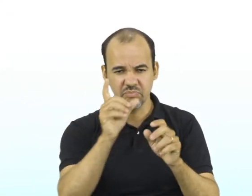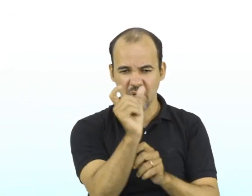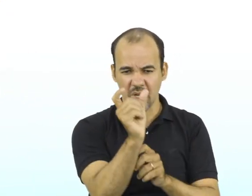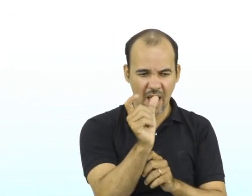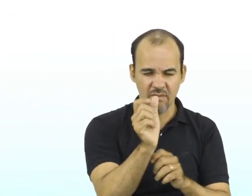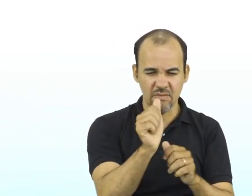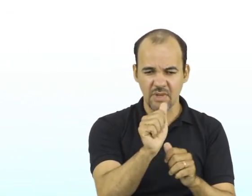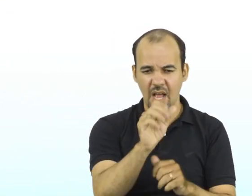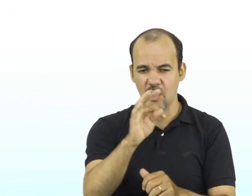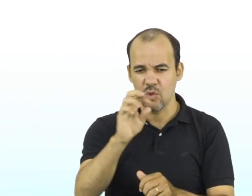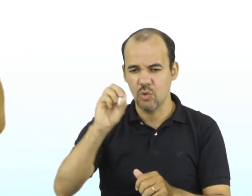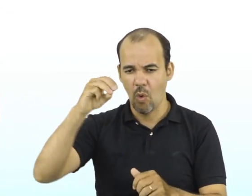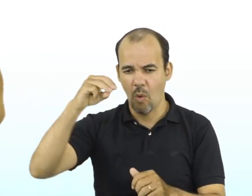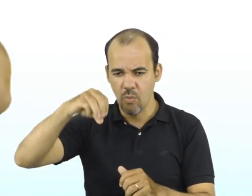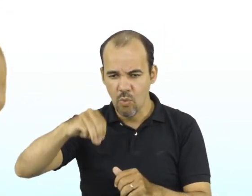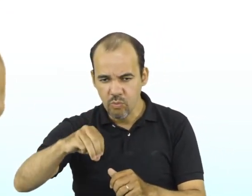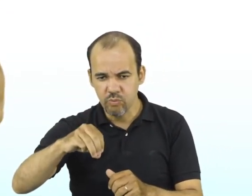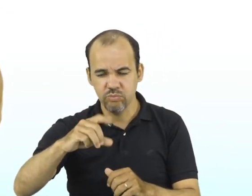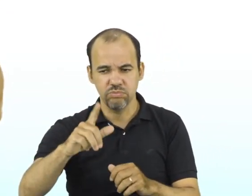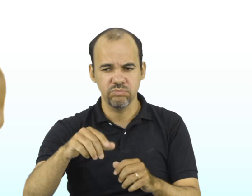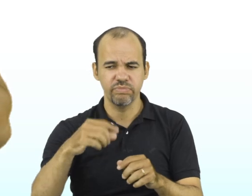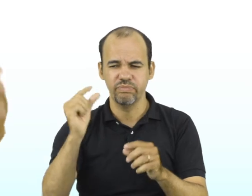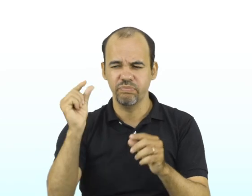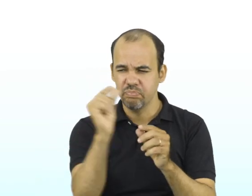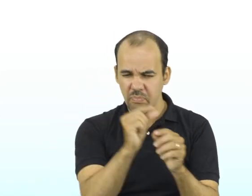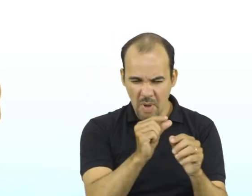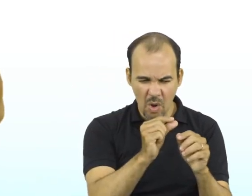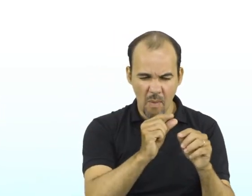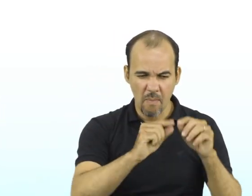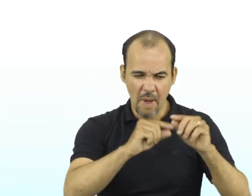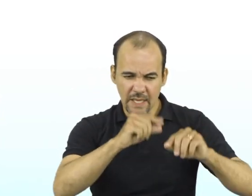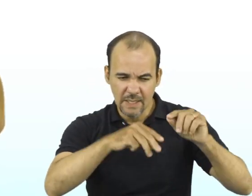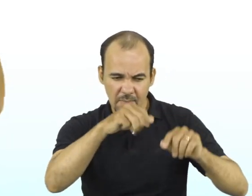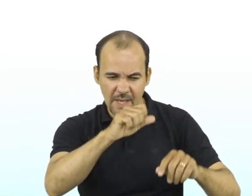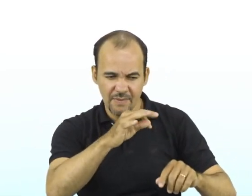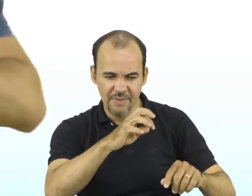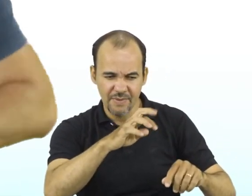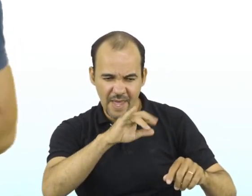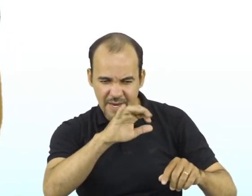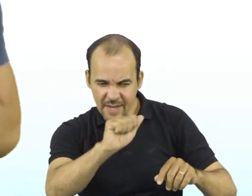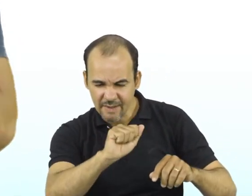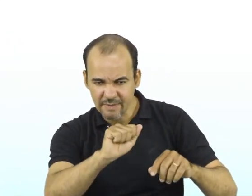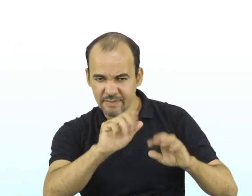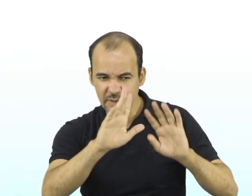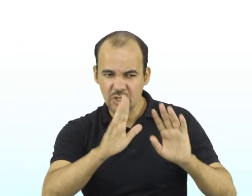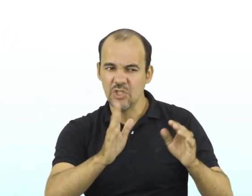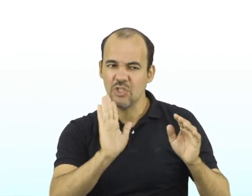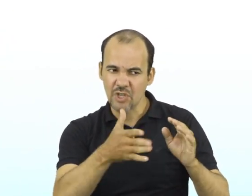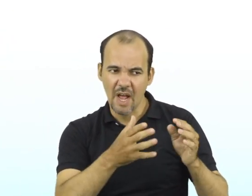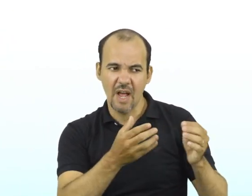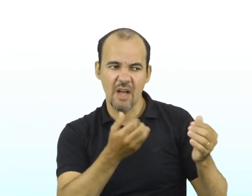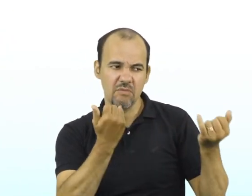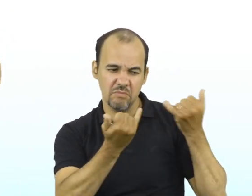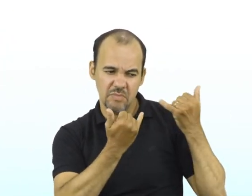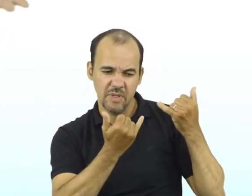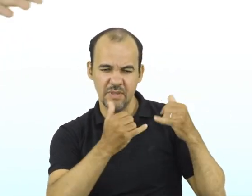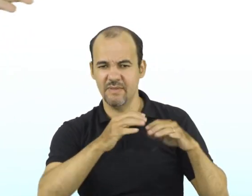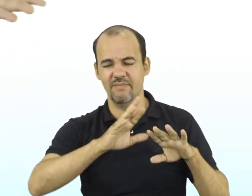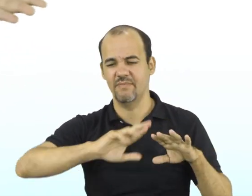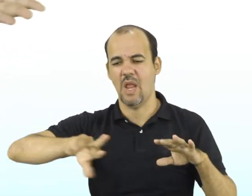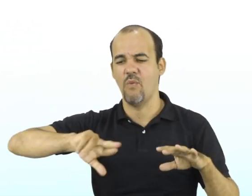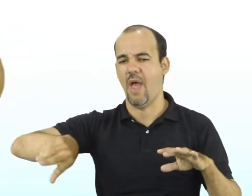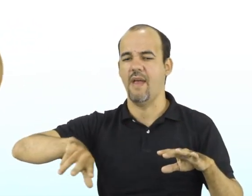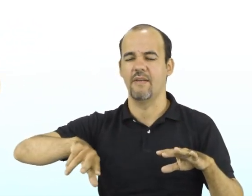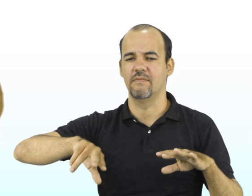átomo? Você já ouviu dizer que o átomo é a menor parte da matéria? Não já ouviu? Em algum canto da sua vida você já ouviu isso? Deixa eu dizer uma